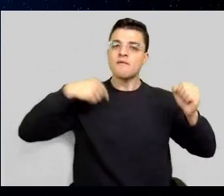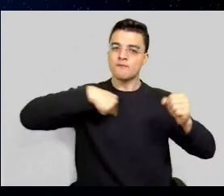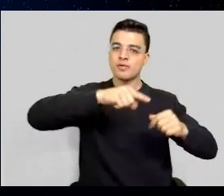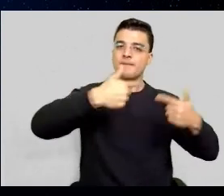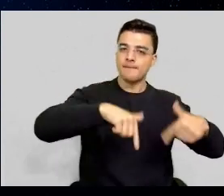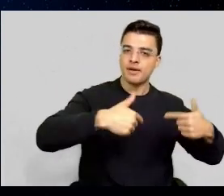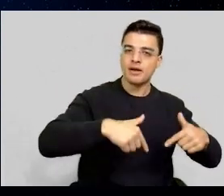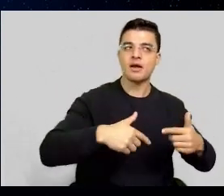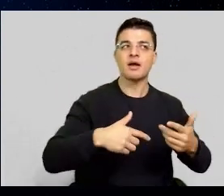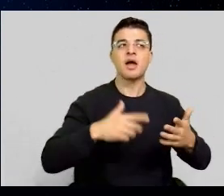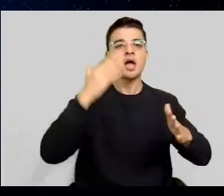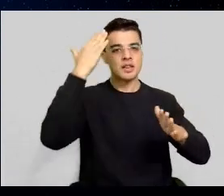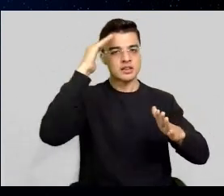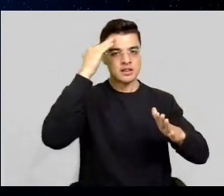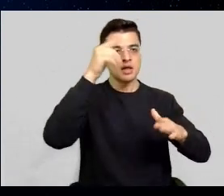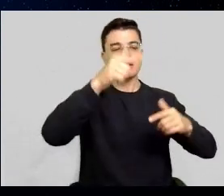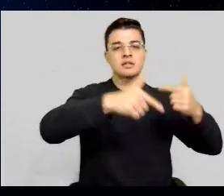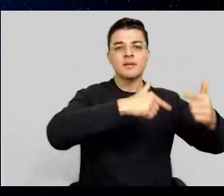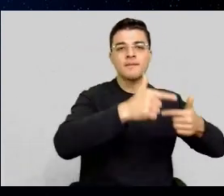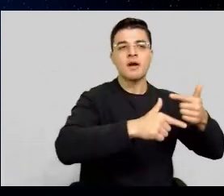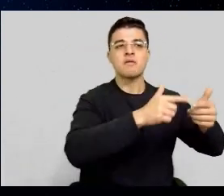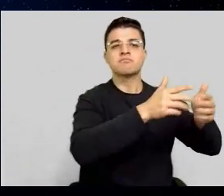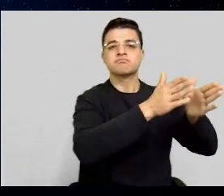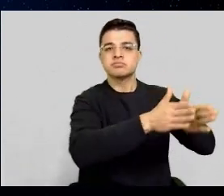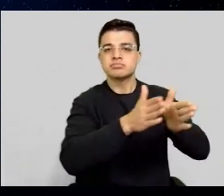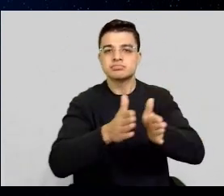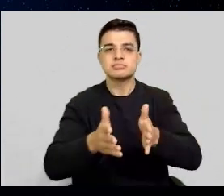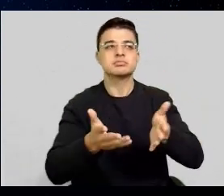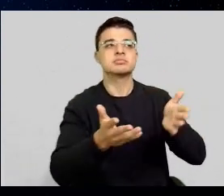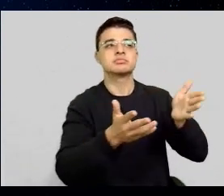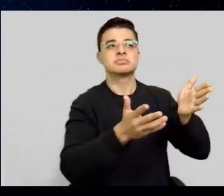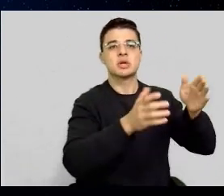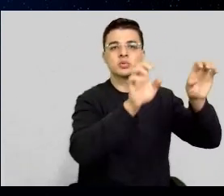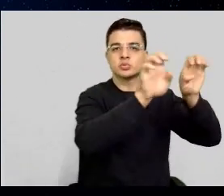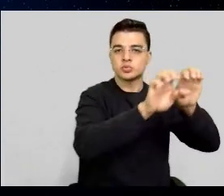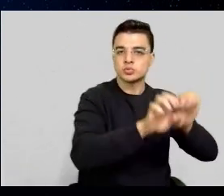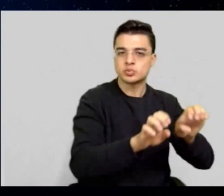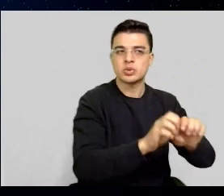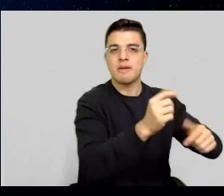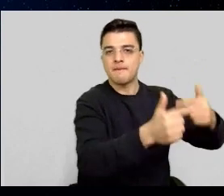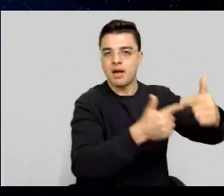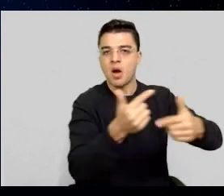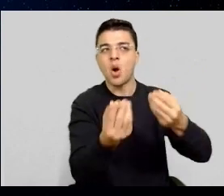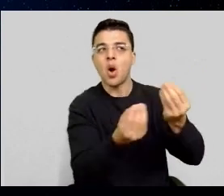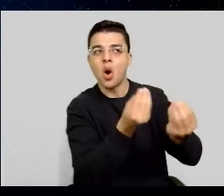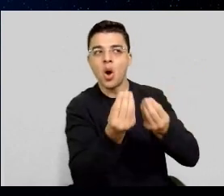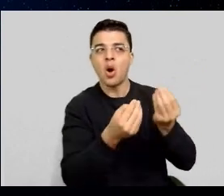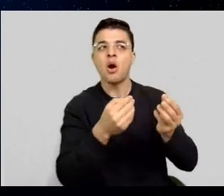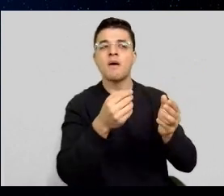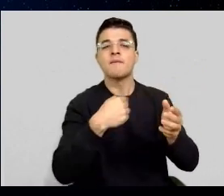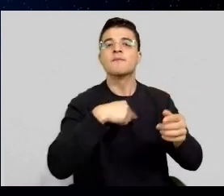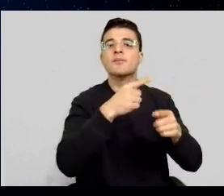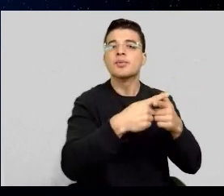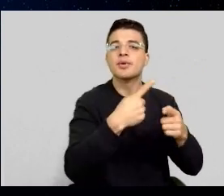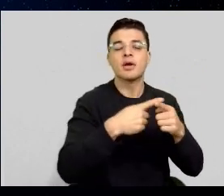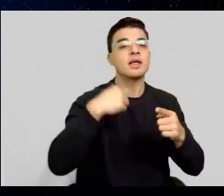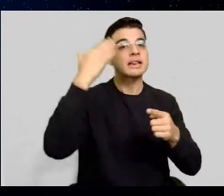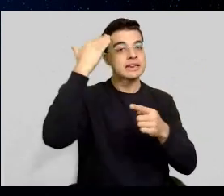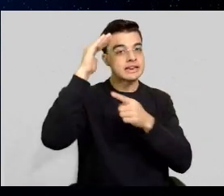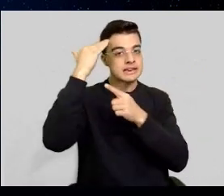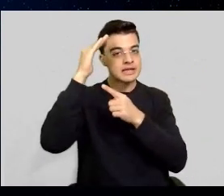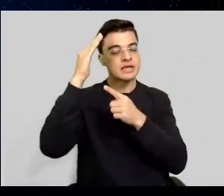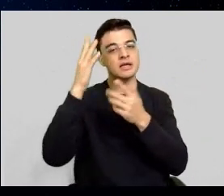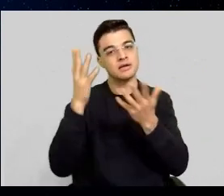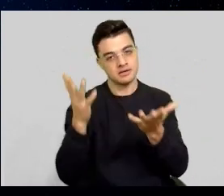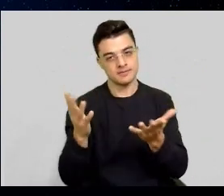entendo todo o cenário, movimento toda a estrutura, porque quando a gente fala sobre o Customer Experience, é justamente mexer